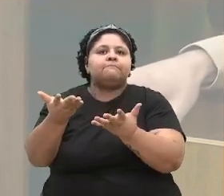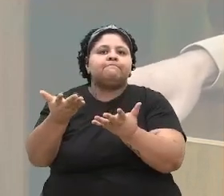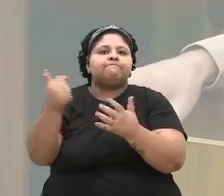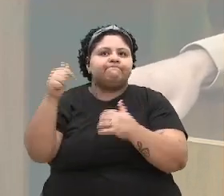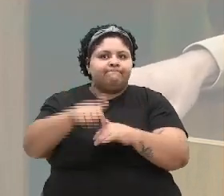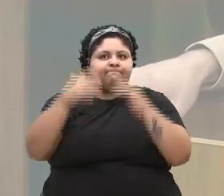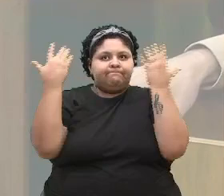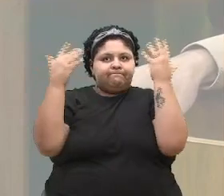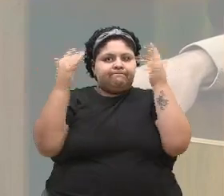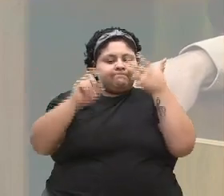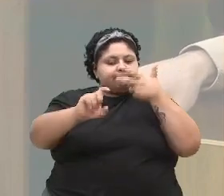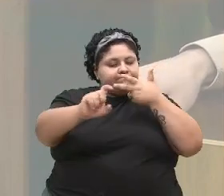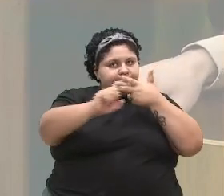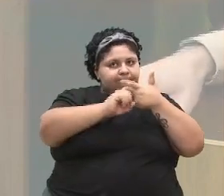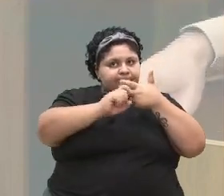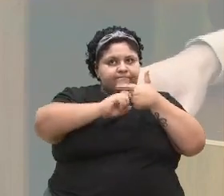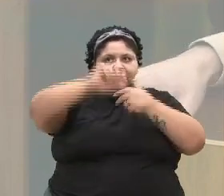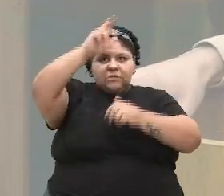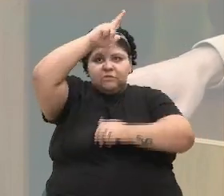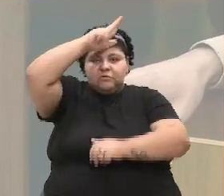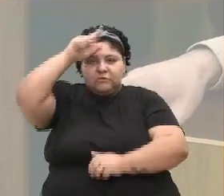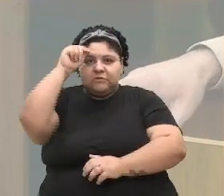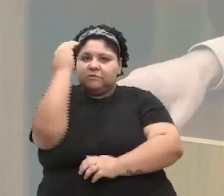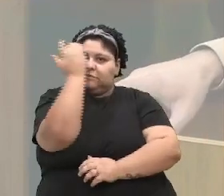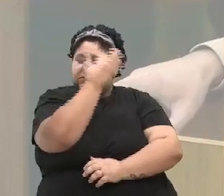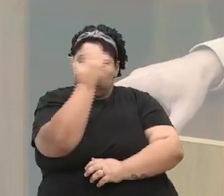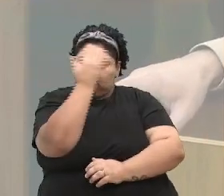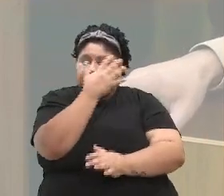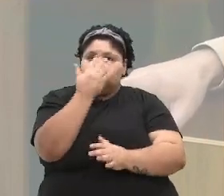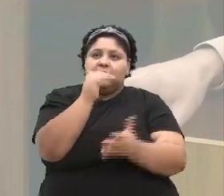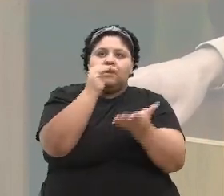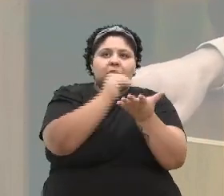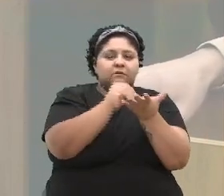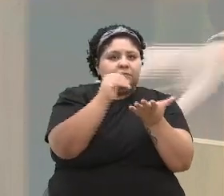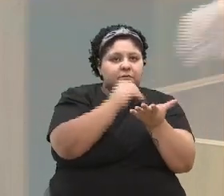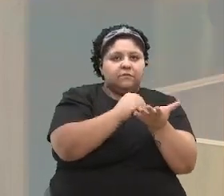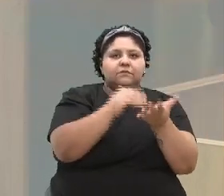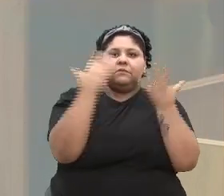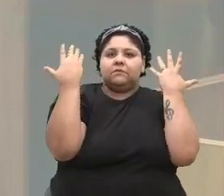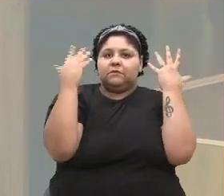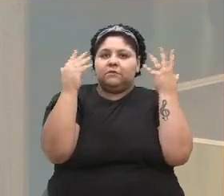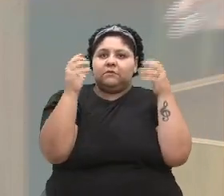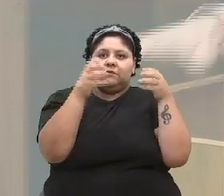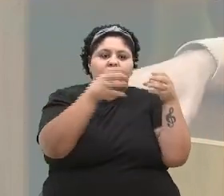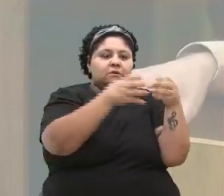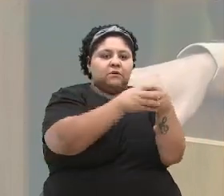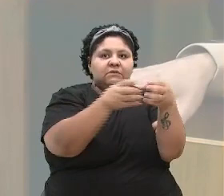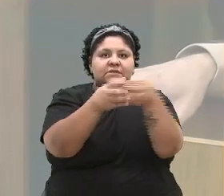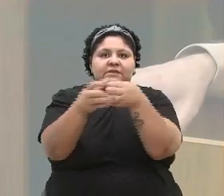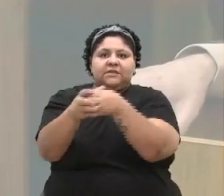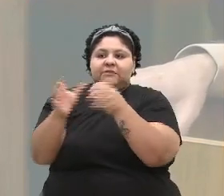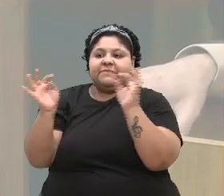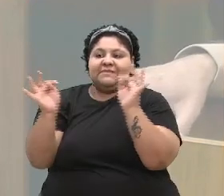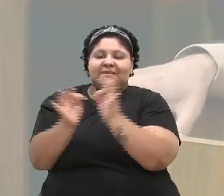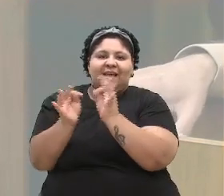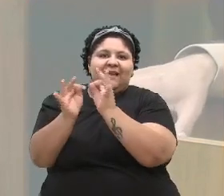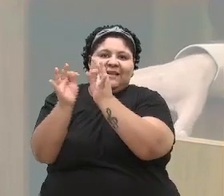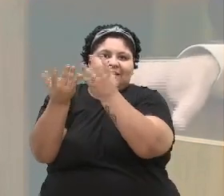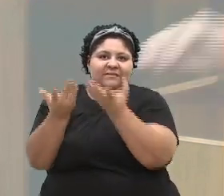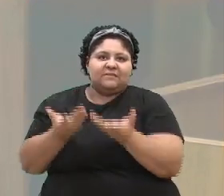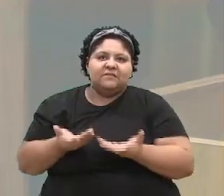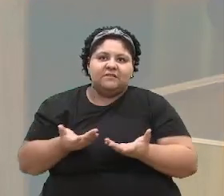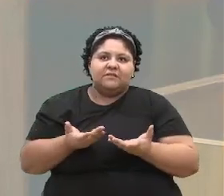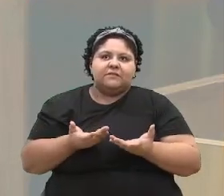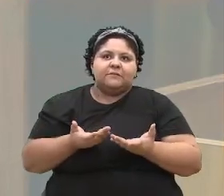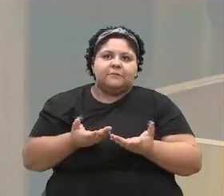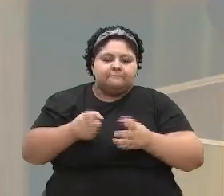ao Executivo, parabéns ao prefeito Adiló, parabéns aos secretários, parabéns às equipes técnicas que